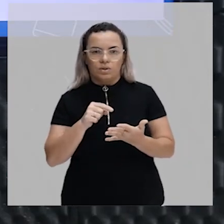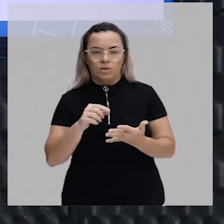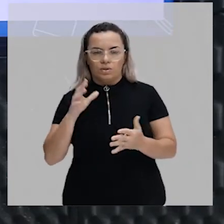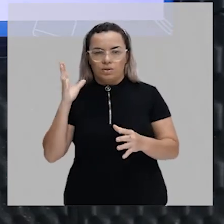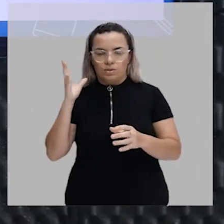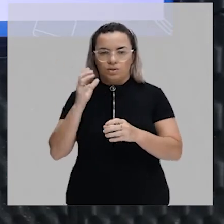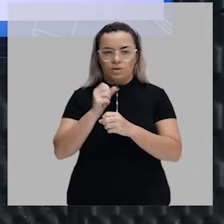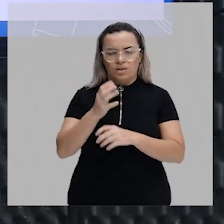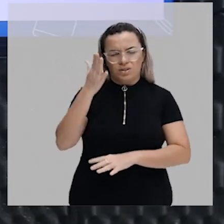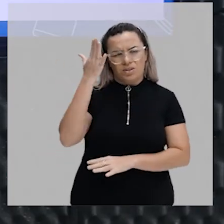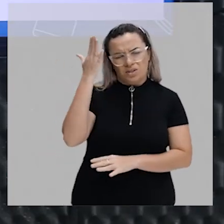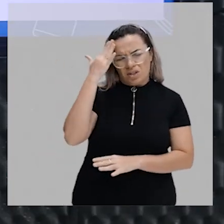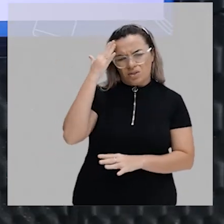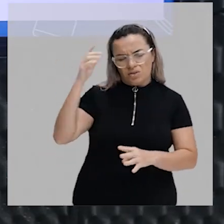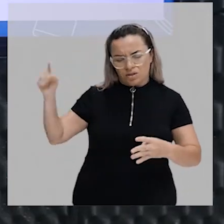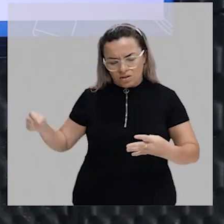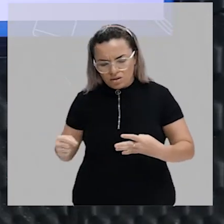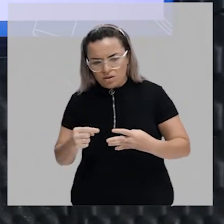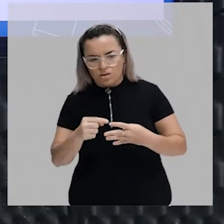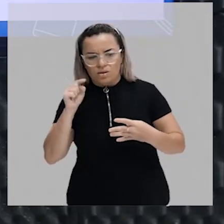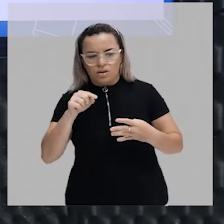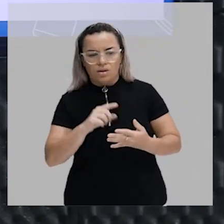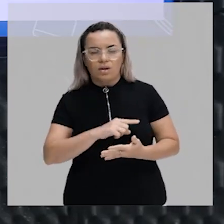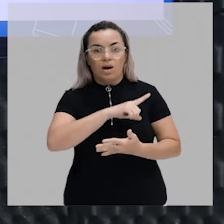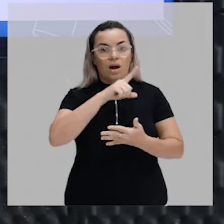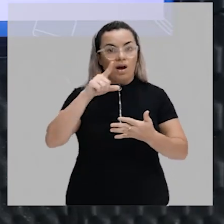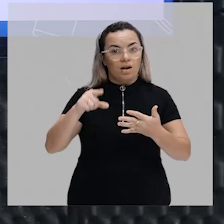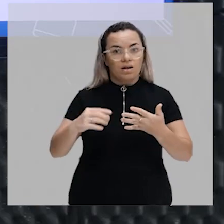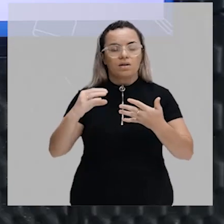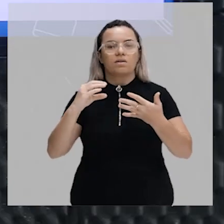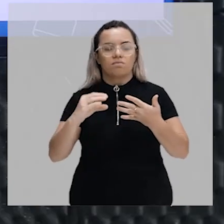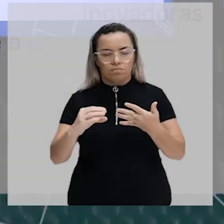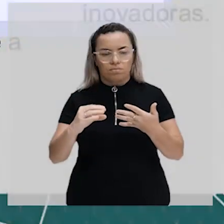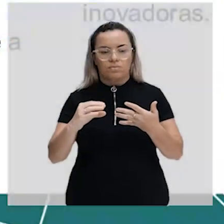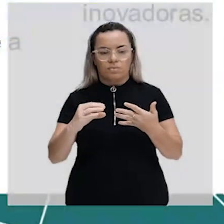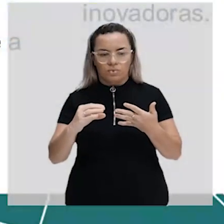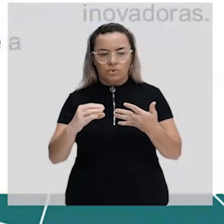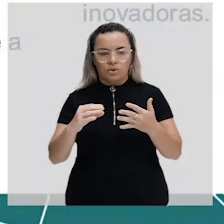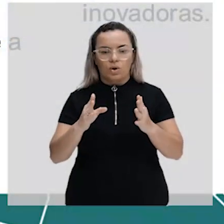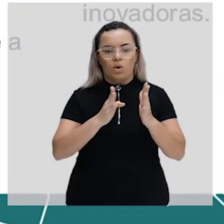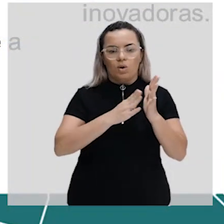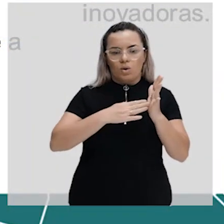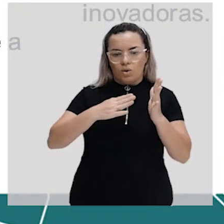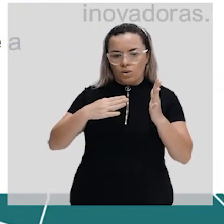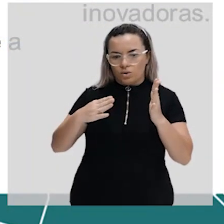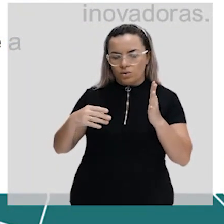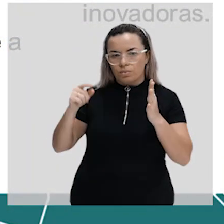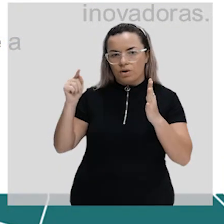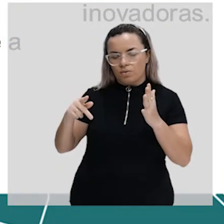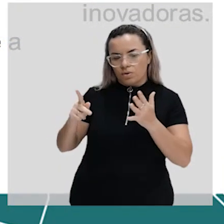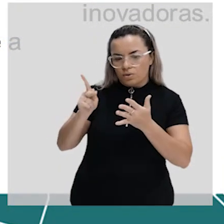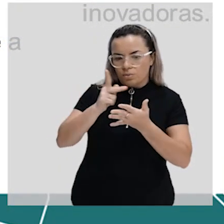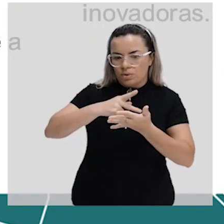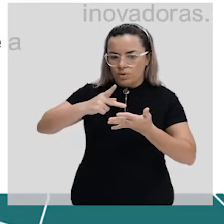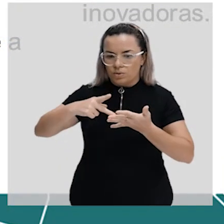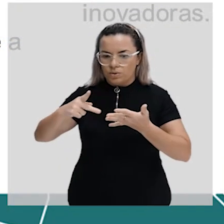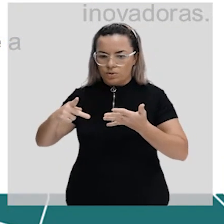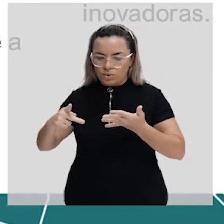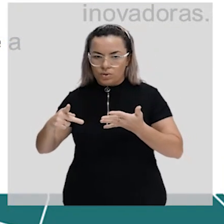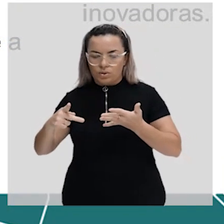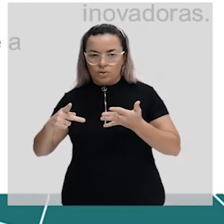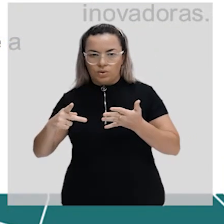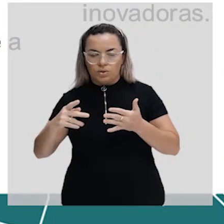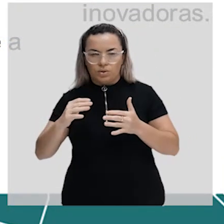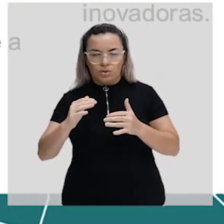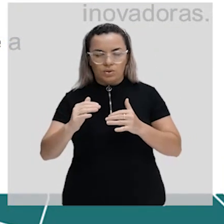esse entendimento? Seria a letra C, olha só. Refinamento estético da forma poética e tratamento metafísico